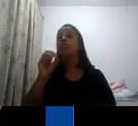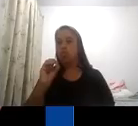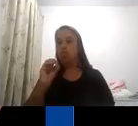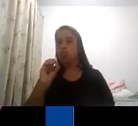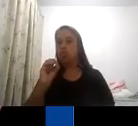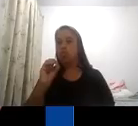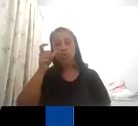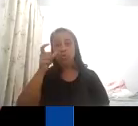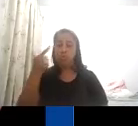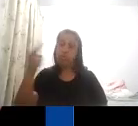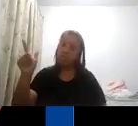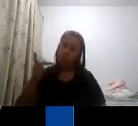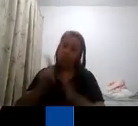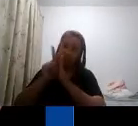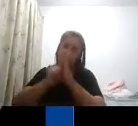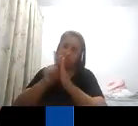por conta própria, tá?